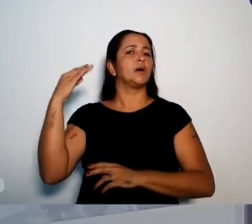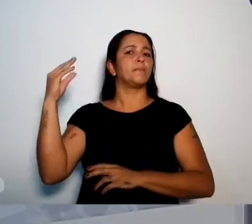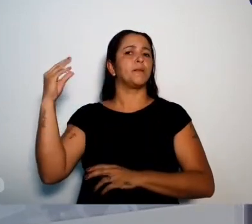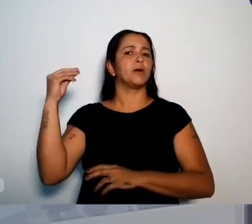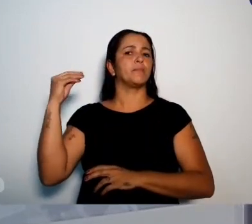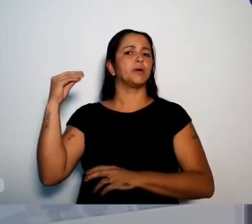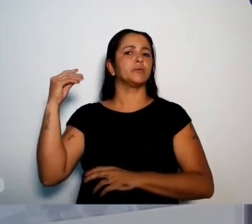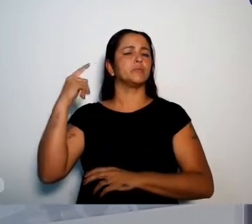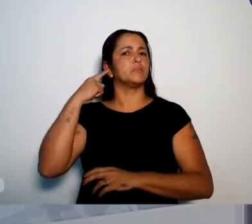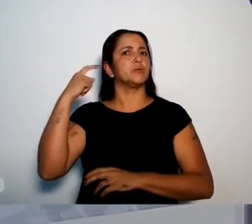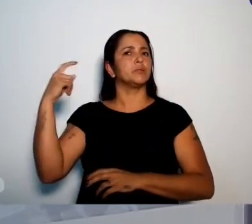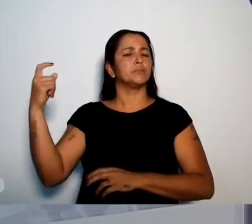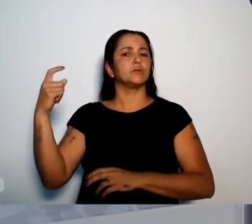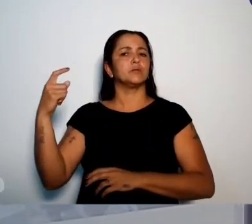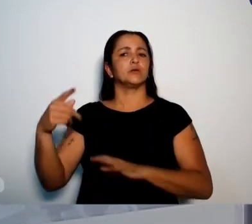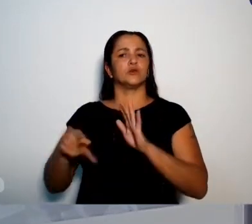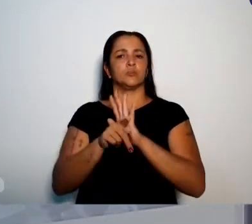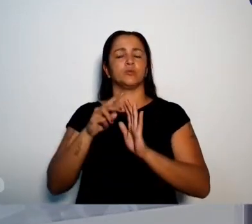ali na rua